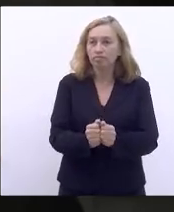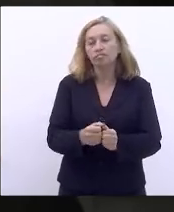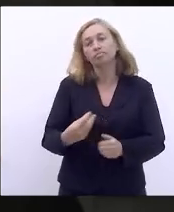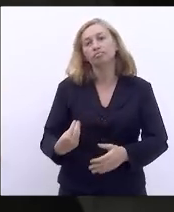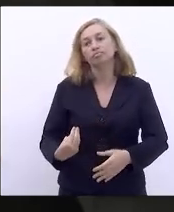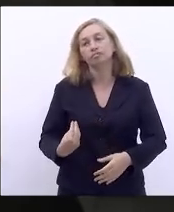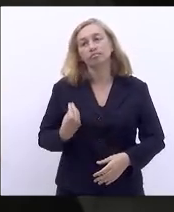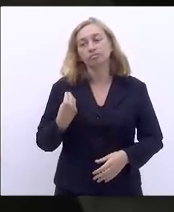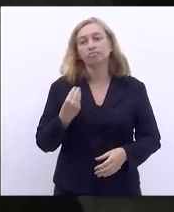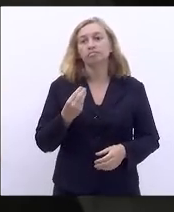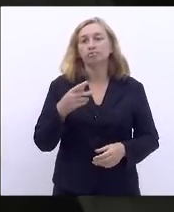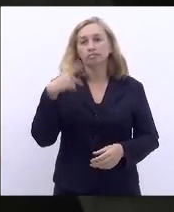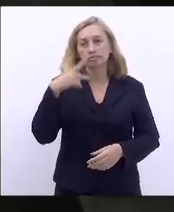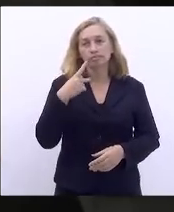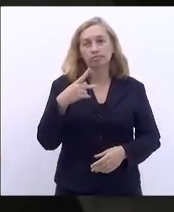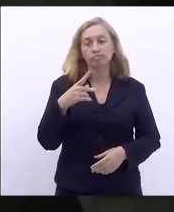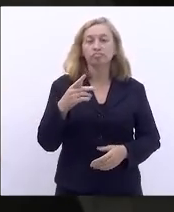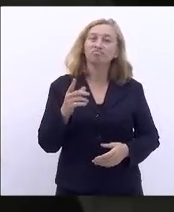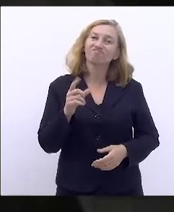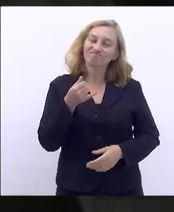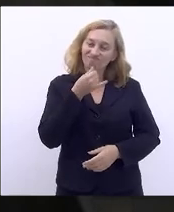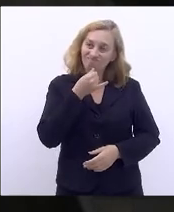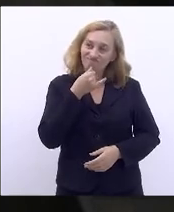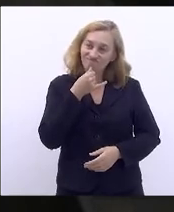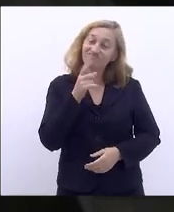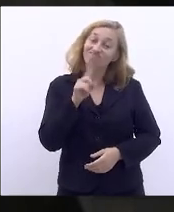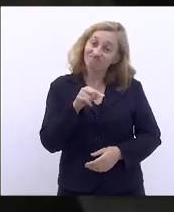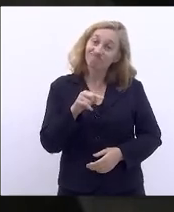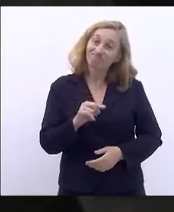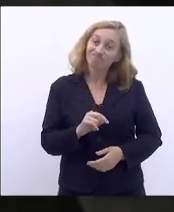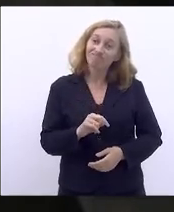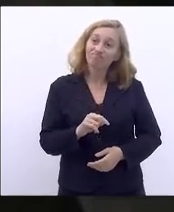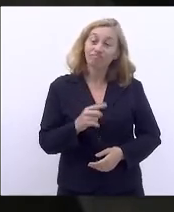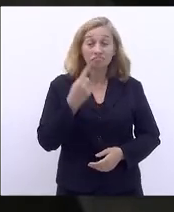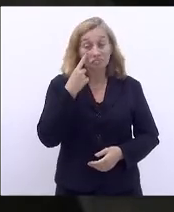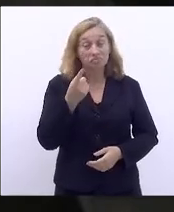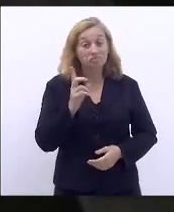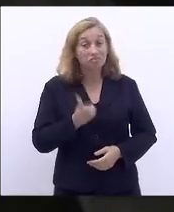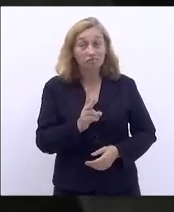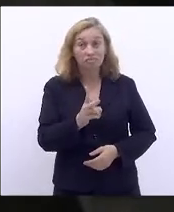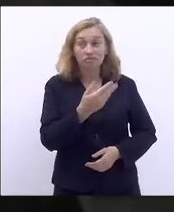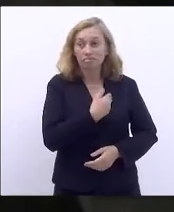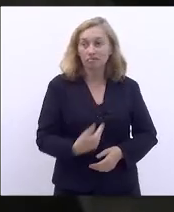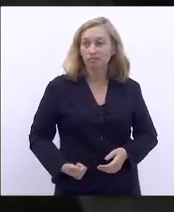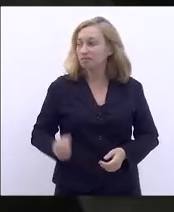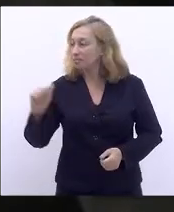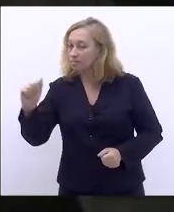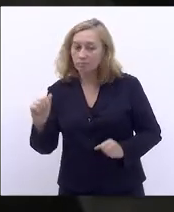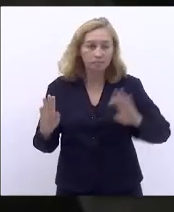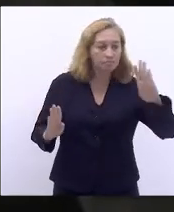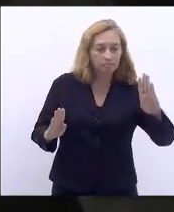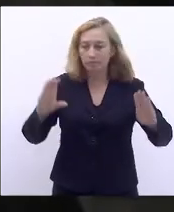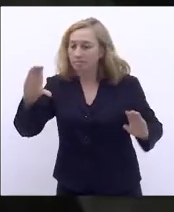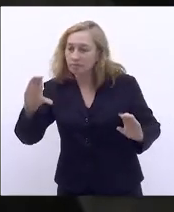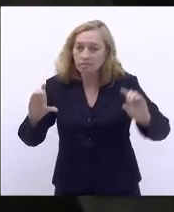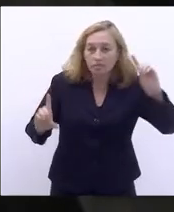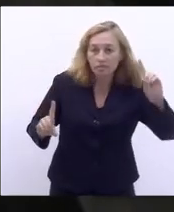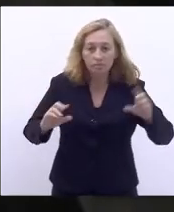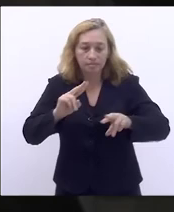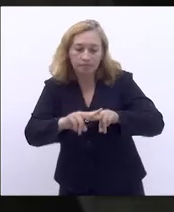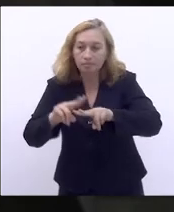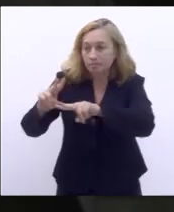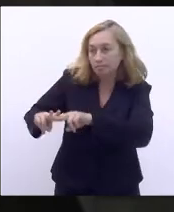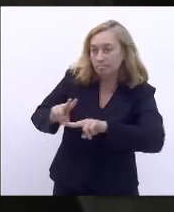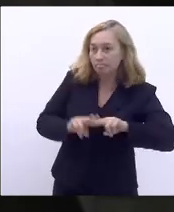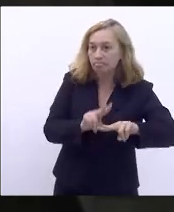porque deve ser muito estimulante, e certamente é, se assistir o tempo todo, o governador A, o governador B, C,